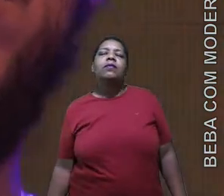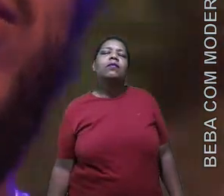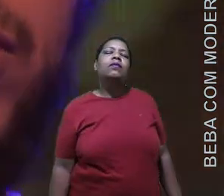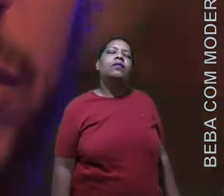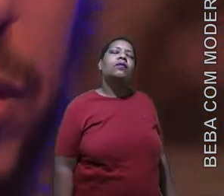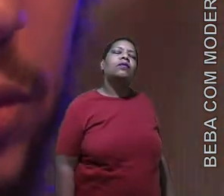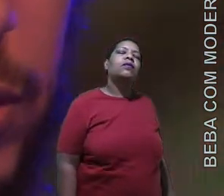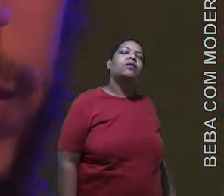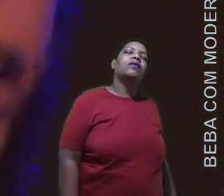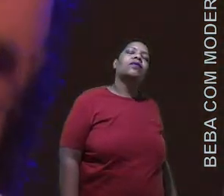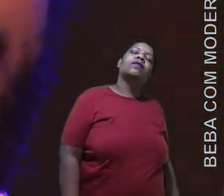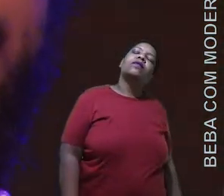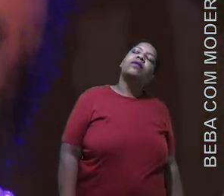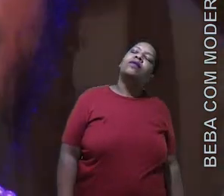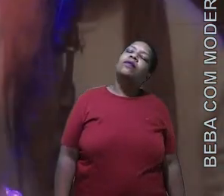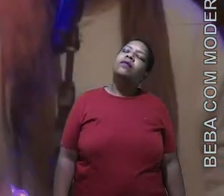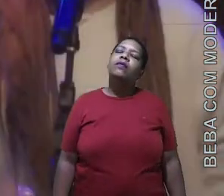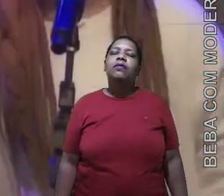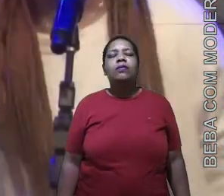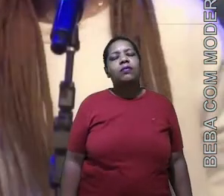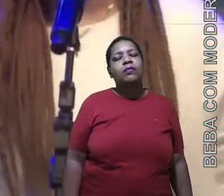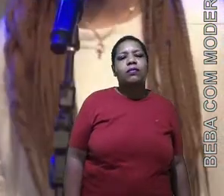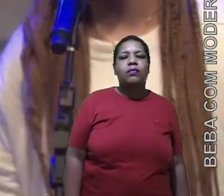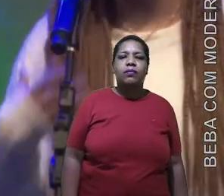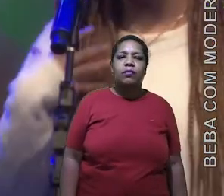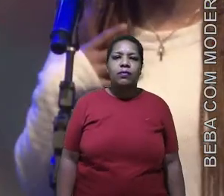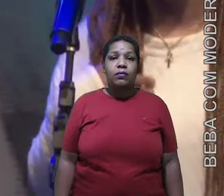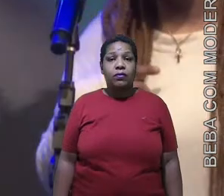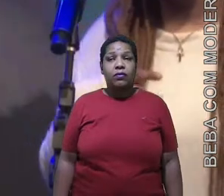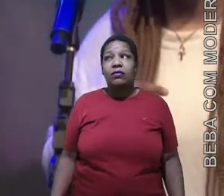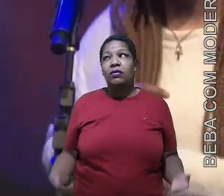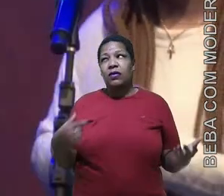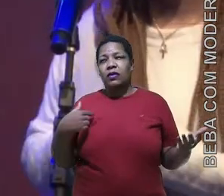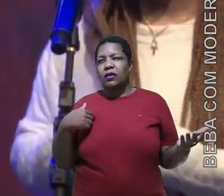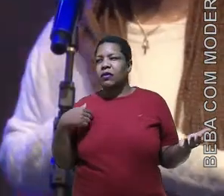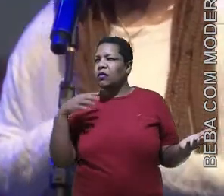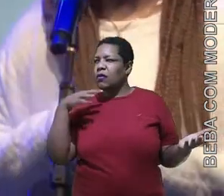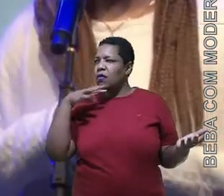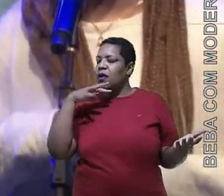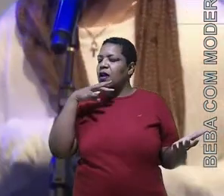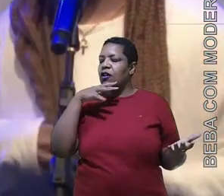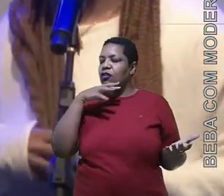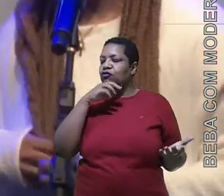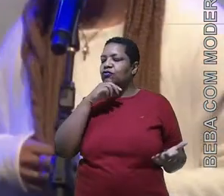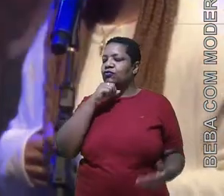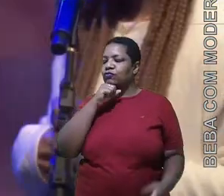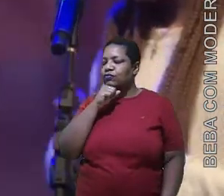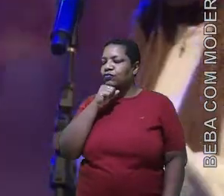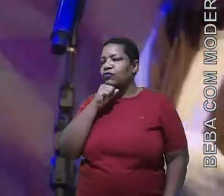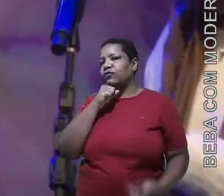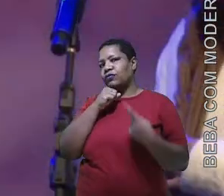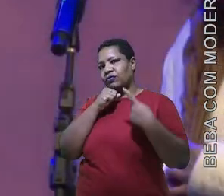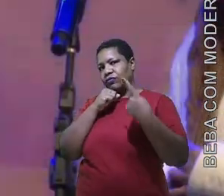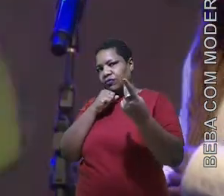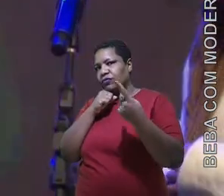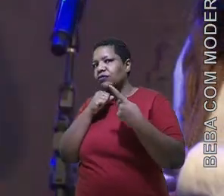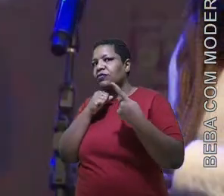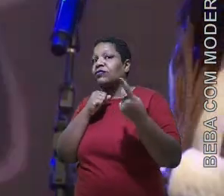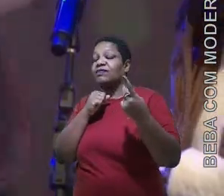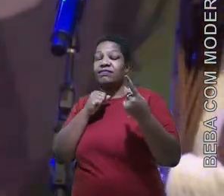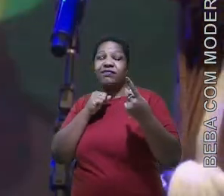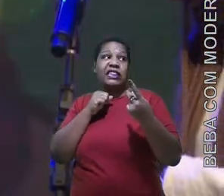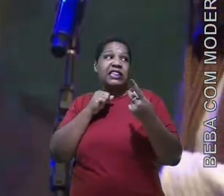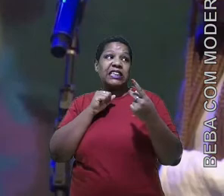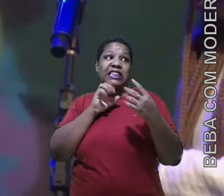E aí e eu acho que a gente vai brigar